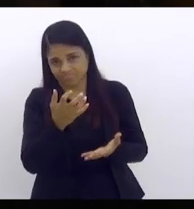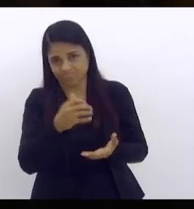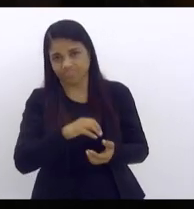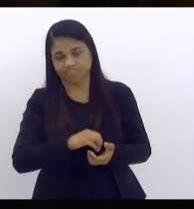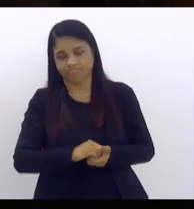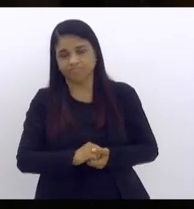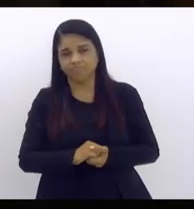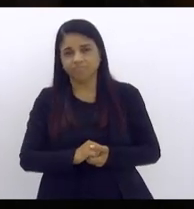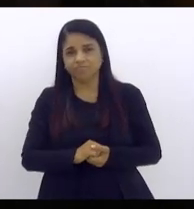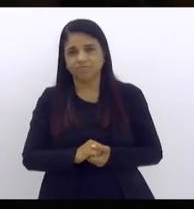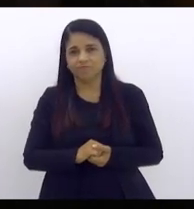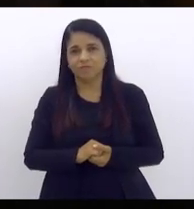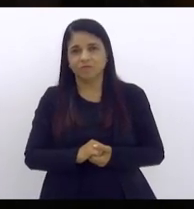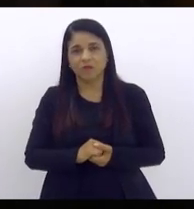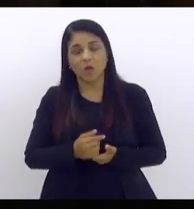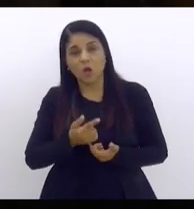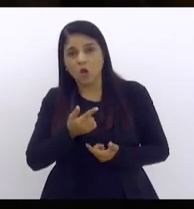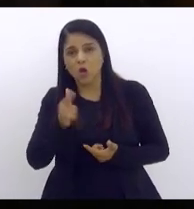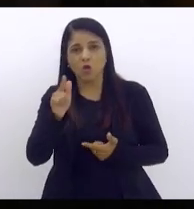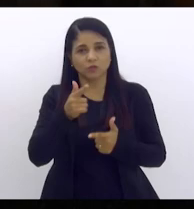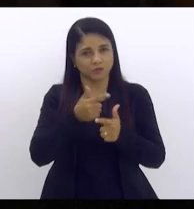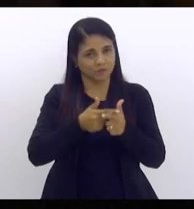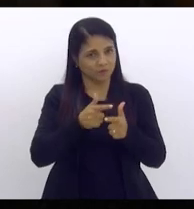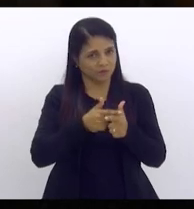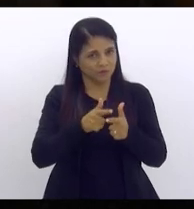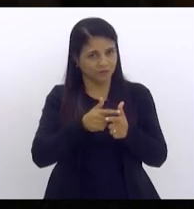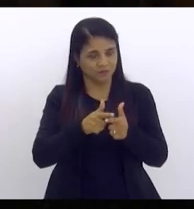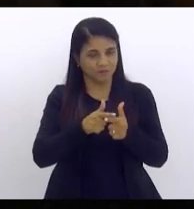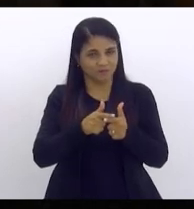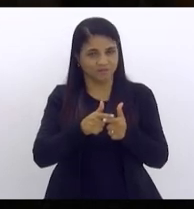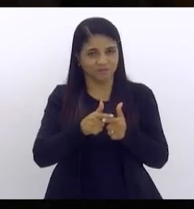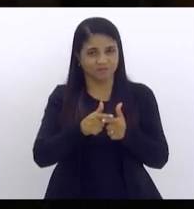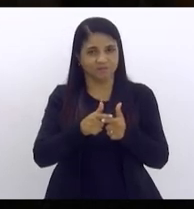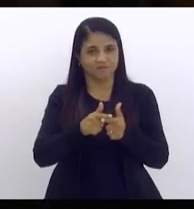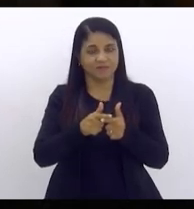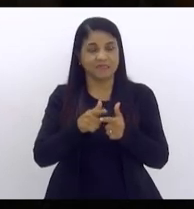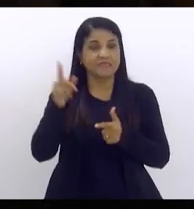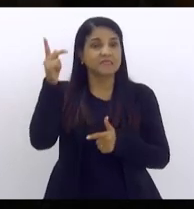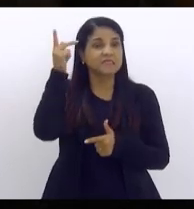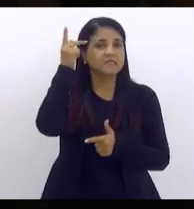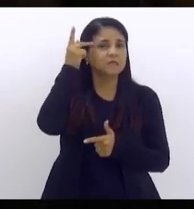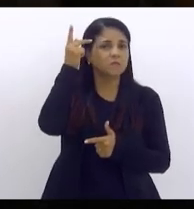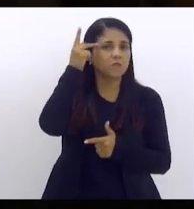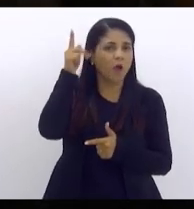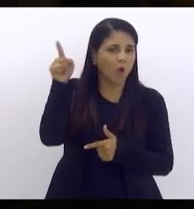de outro fato que se deu lá em São Paulo,